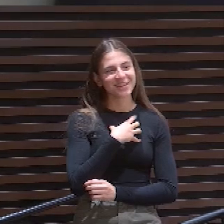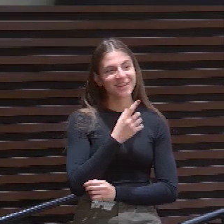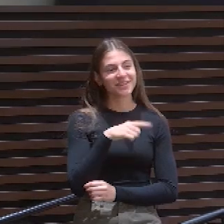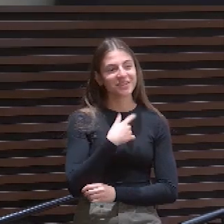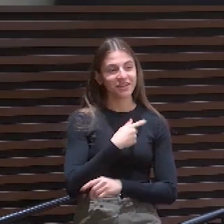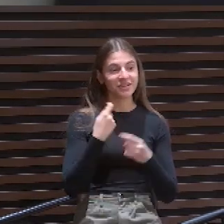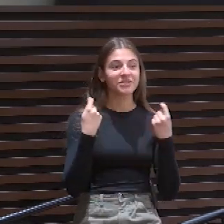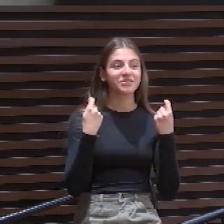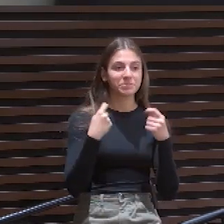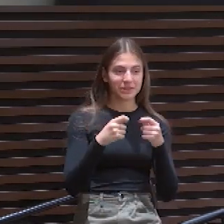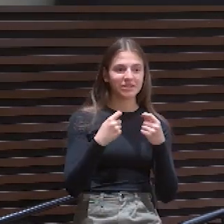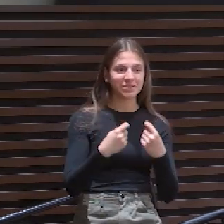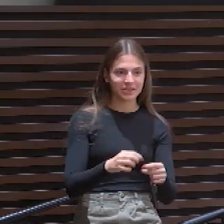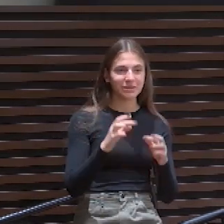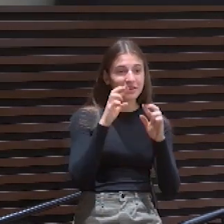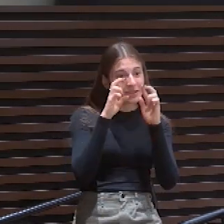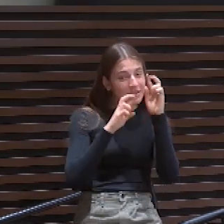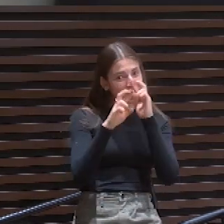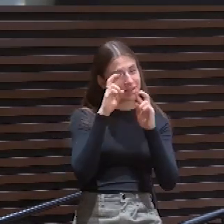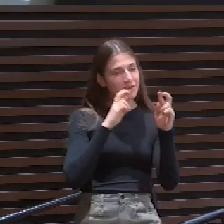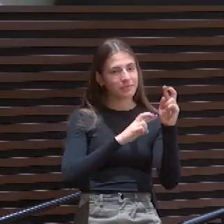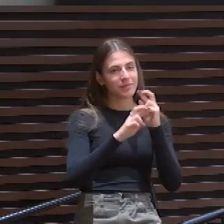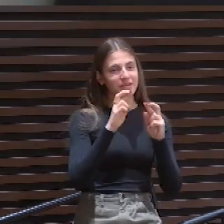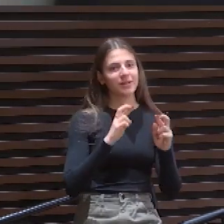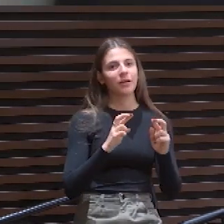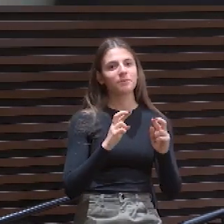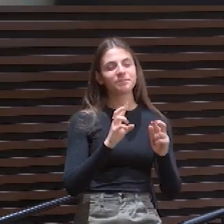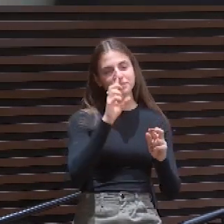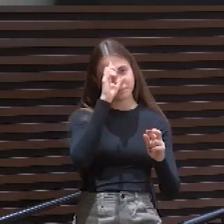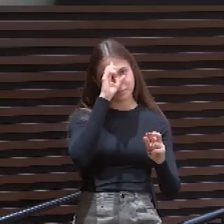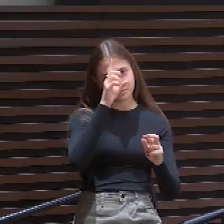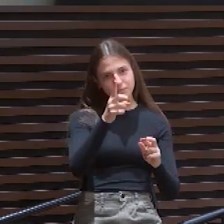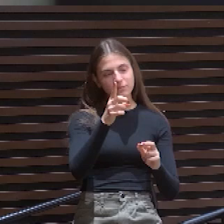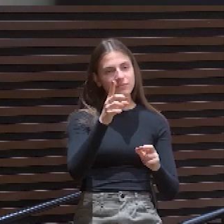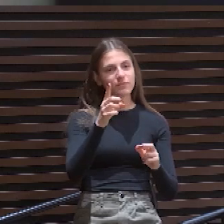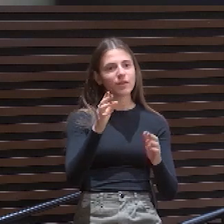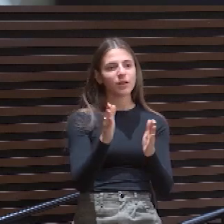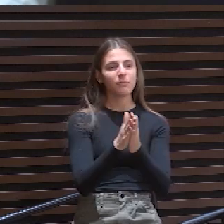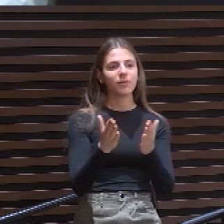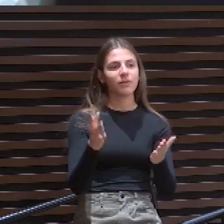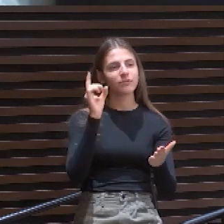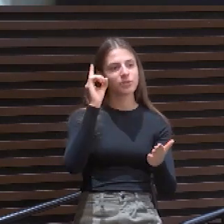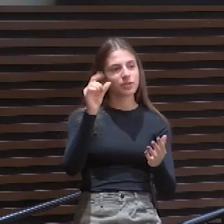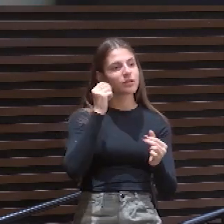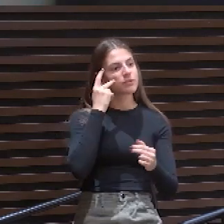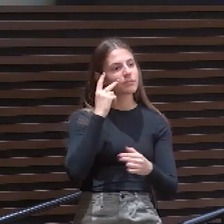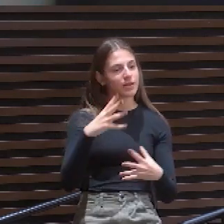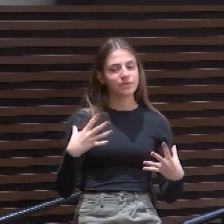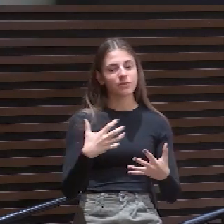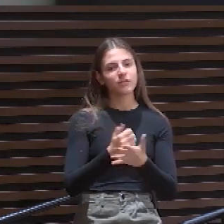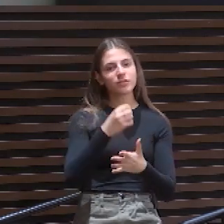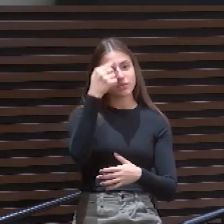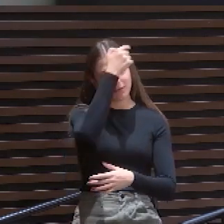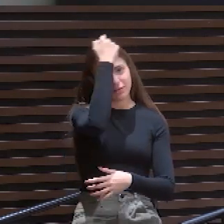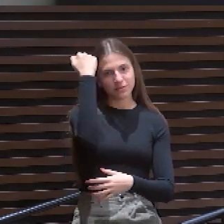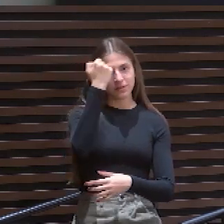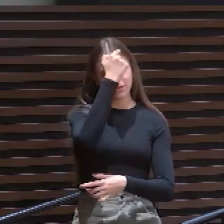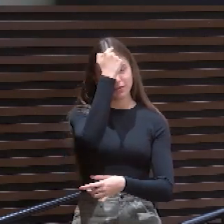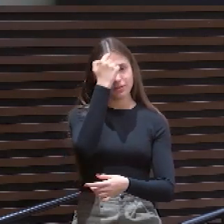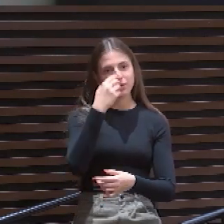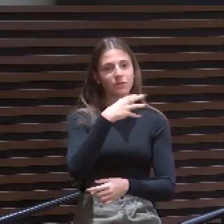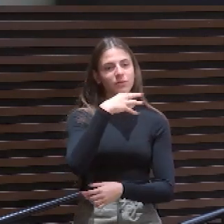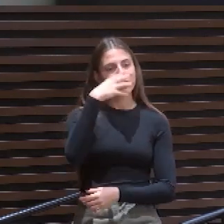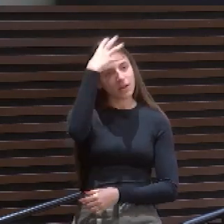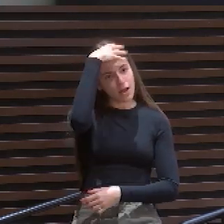examinar. Seja na disciplina bíblica para a finalidade da santificação e da salvação da alma